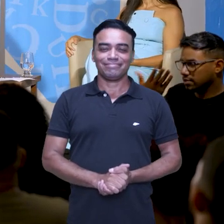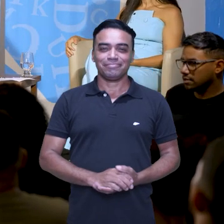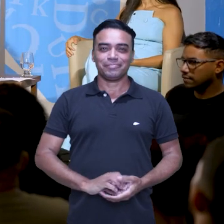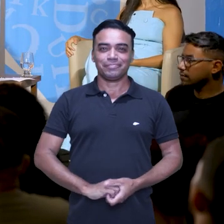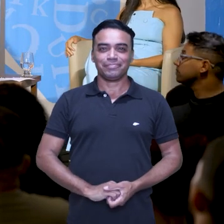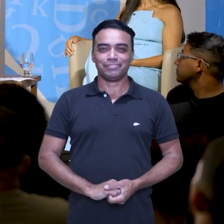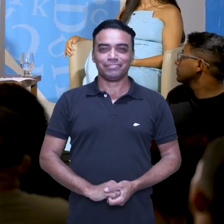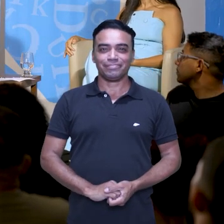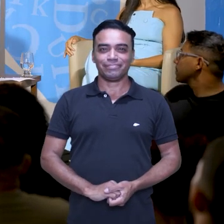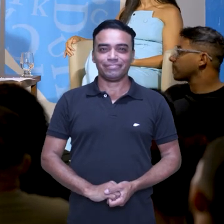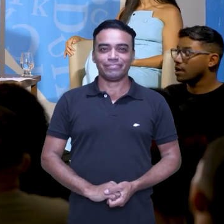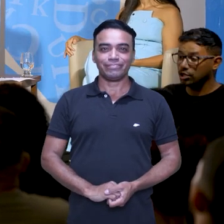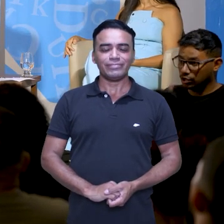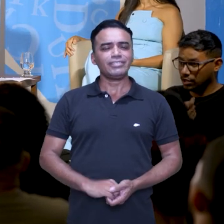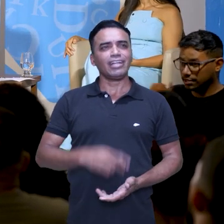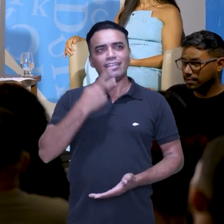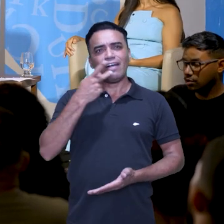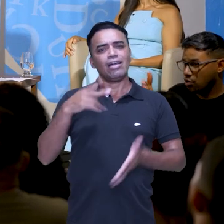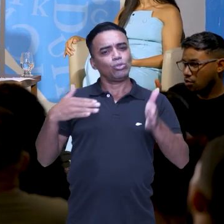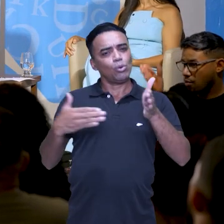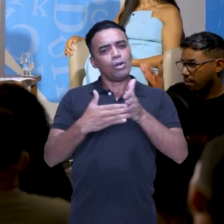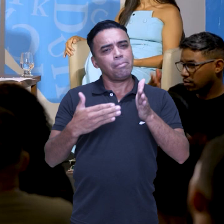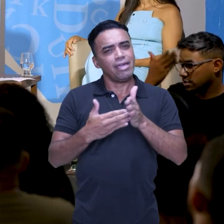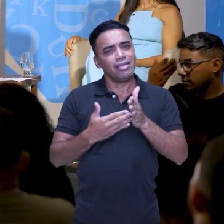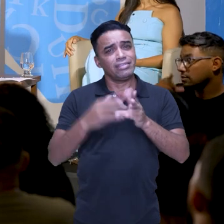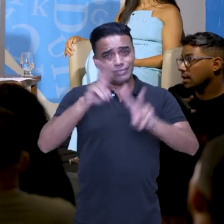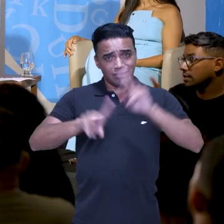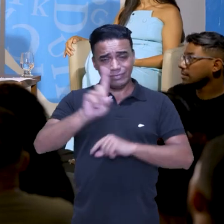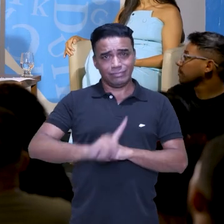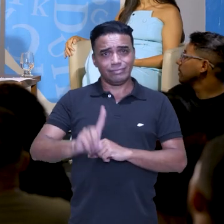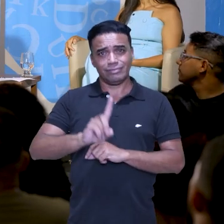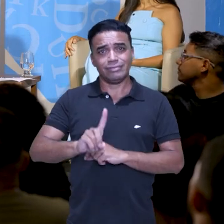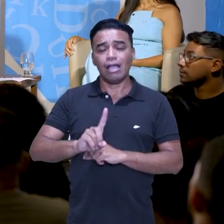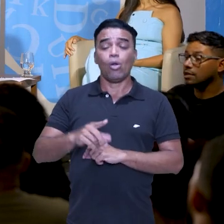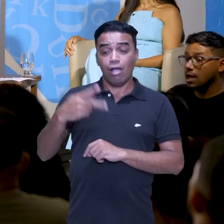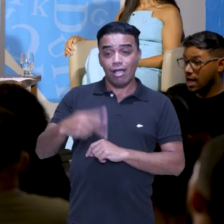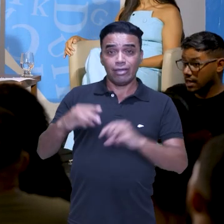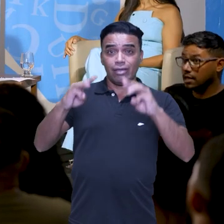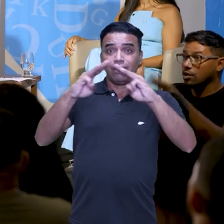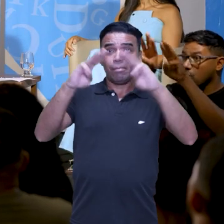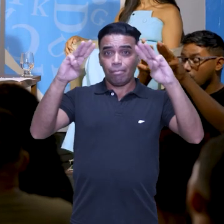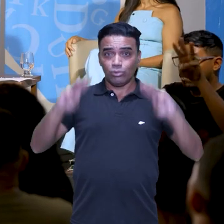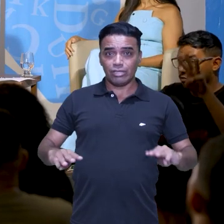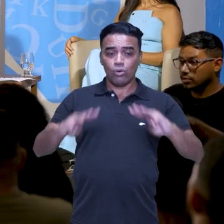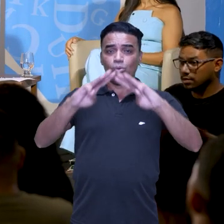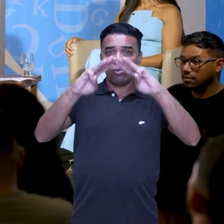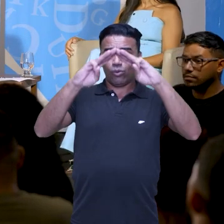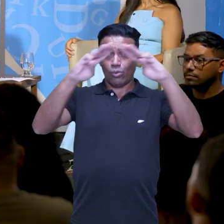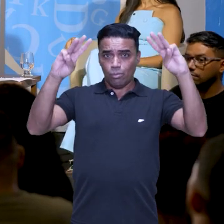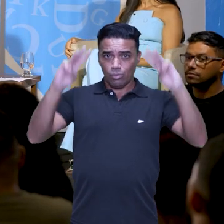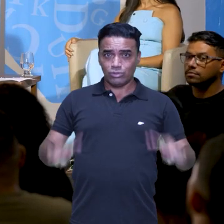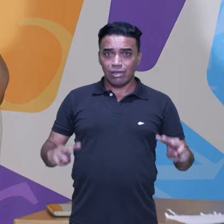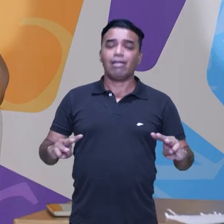A gente está falando do Muros Invisíveis, mas tem também aqui o museu, ele foi parte, né? Ele